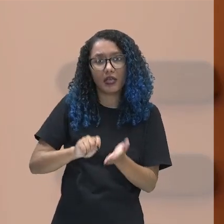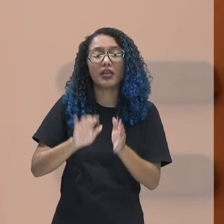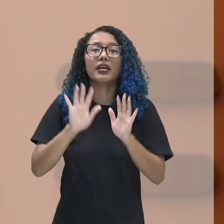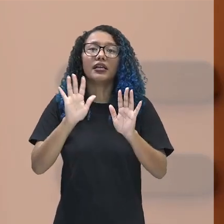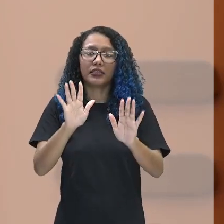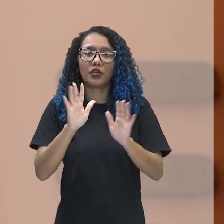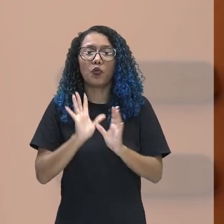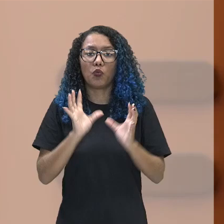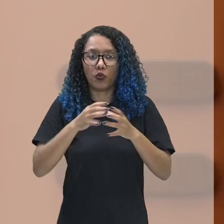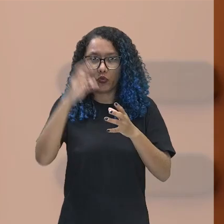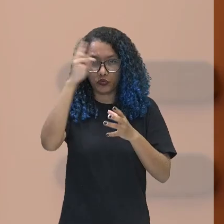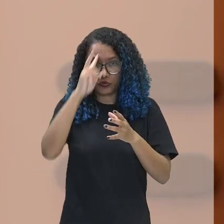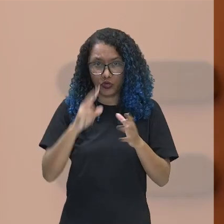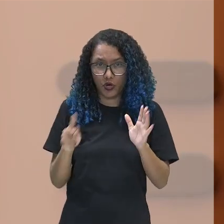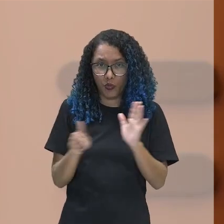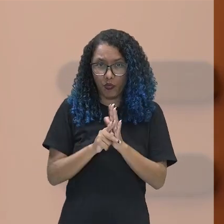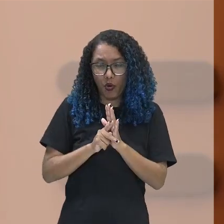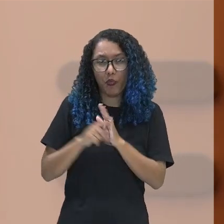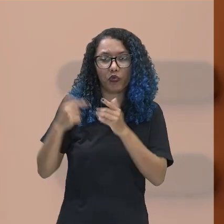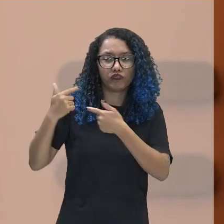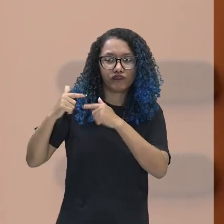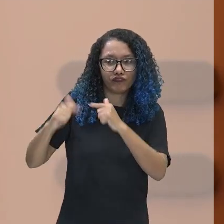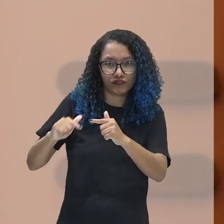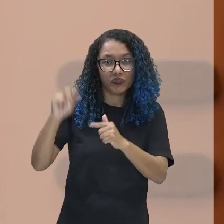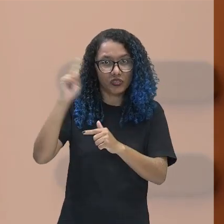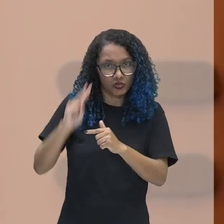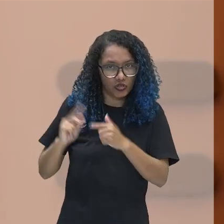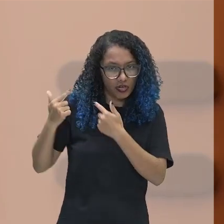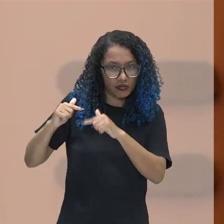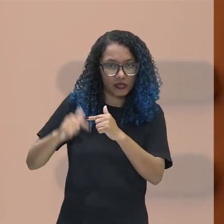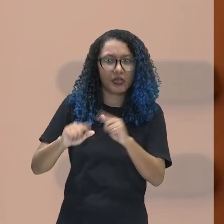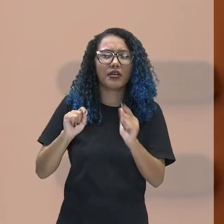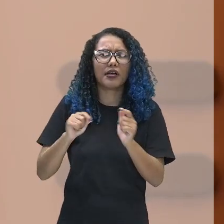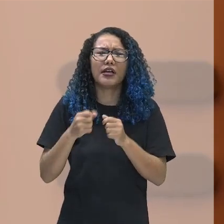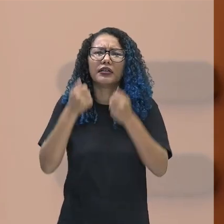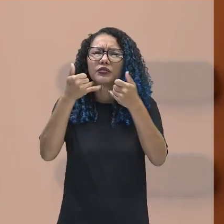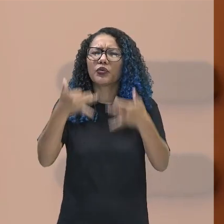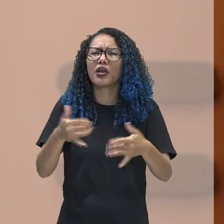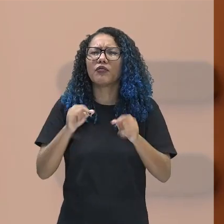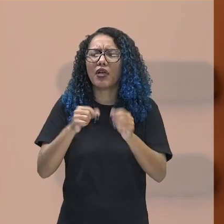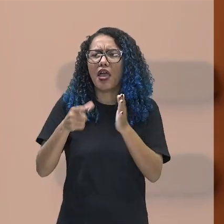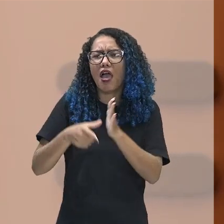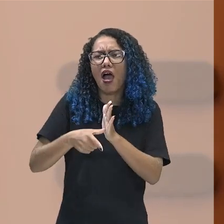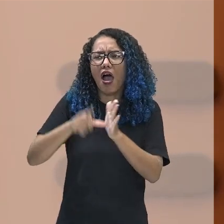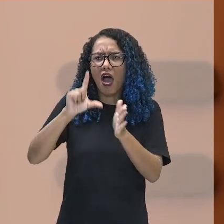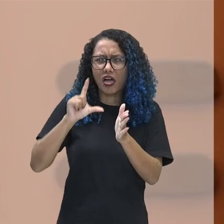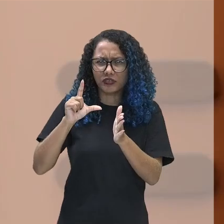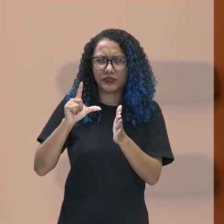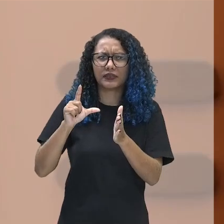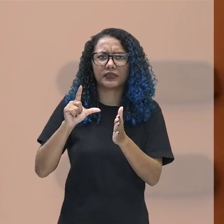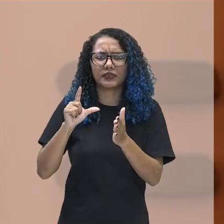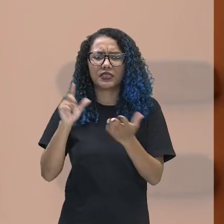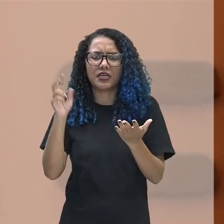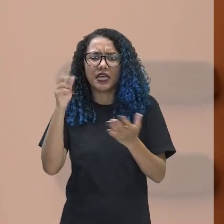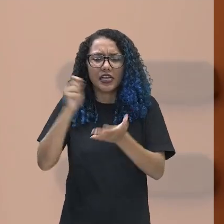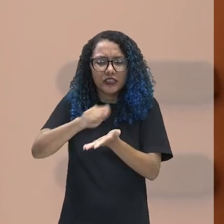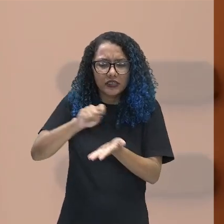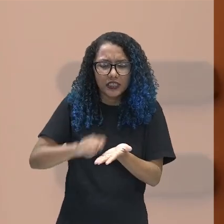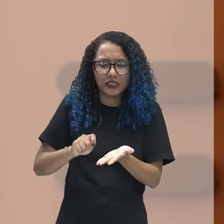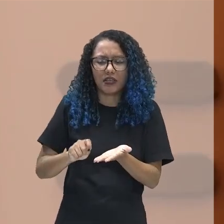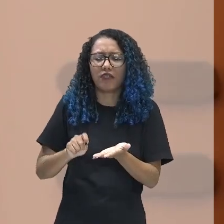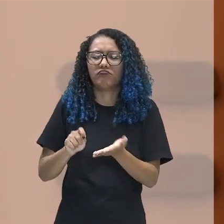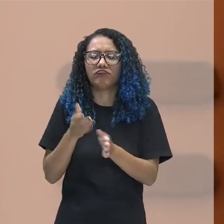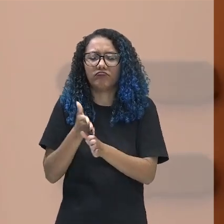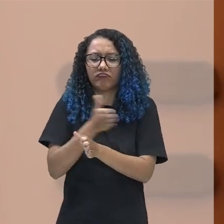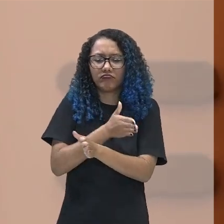dita historiografia tradicional, eles diziam que antes da escrita não tinha história. Então, foi comumente conhecido esse período